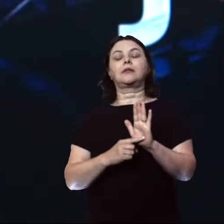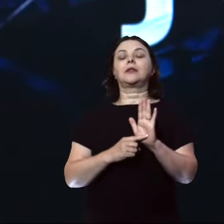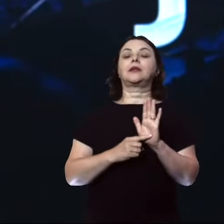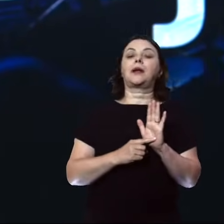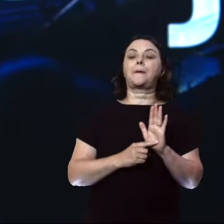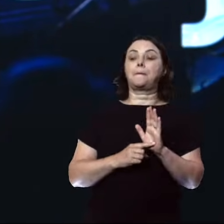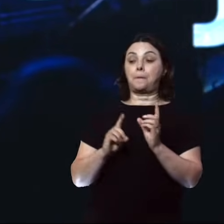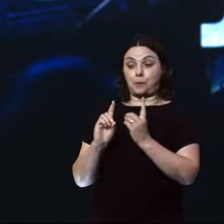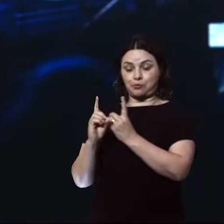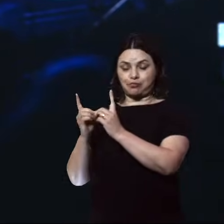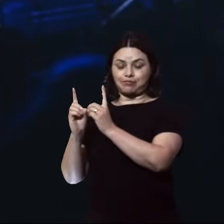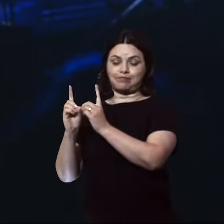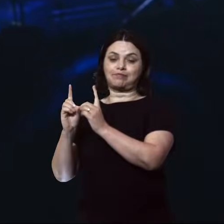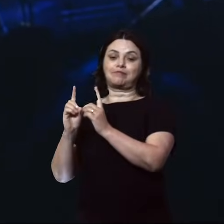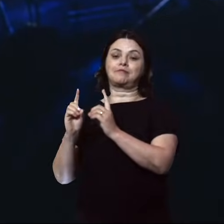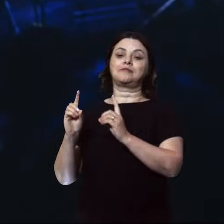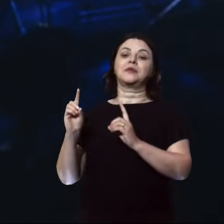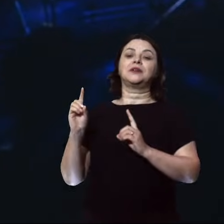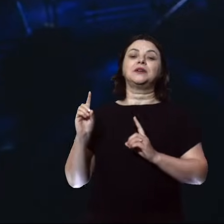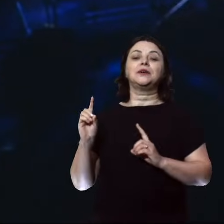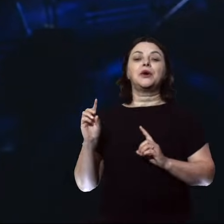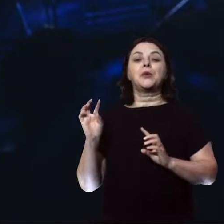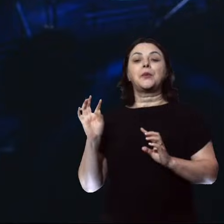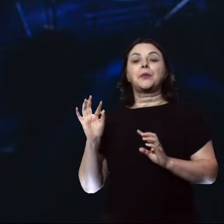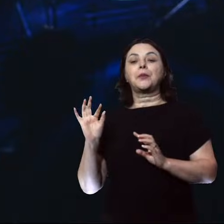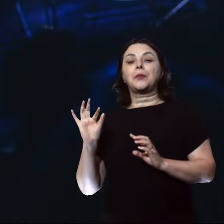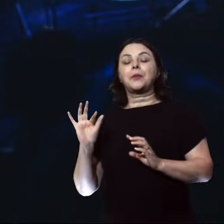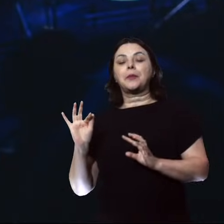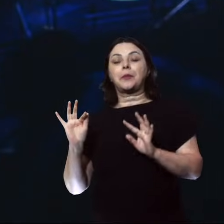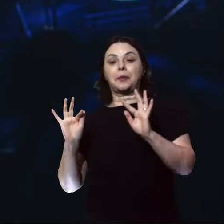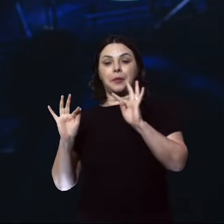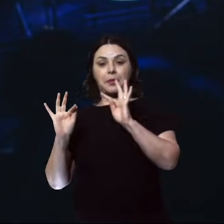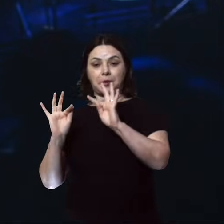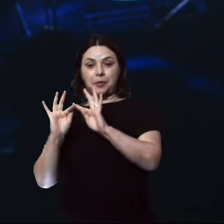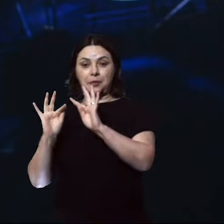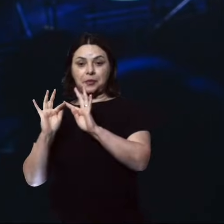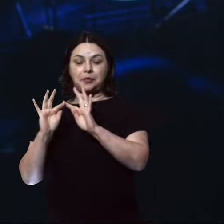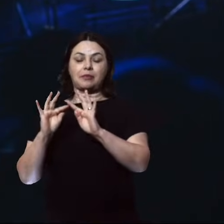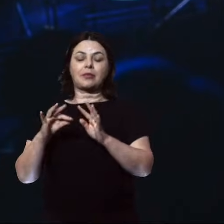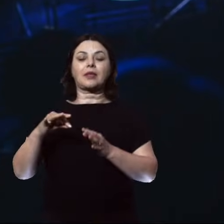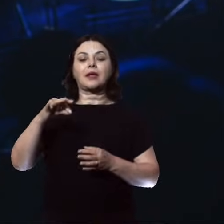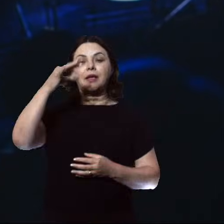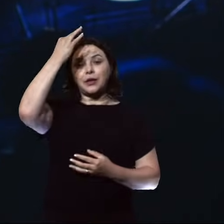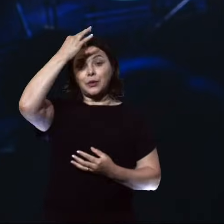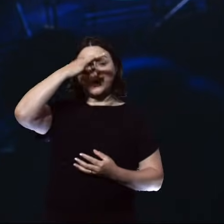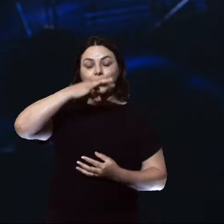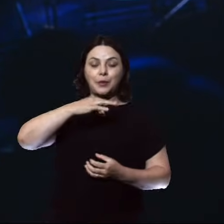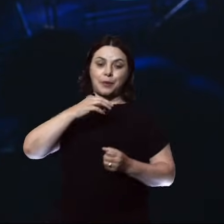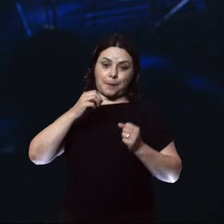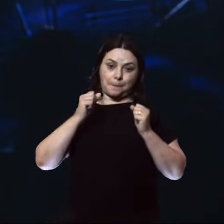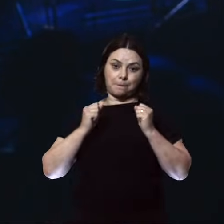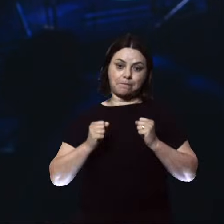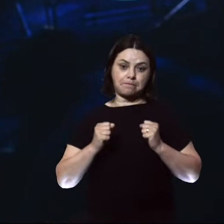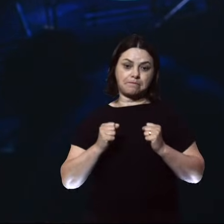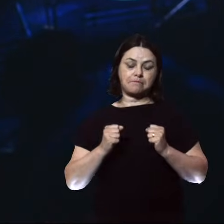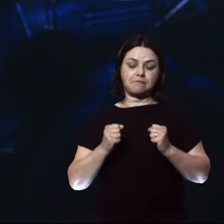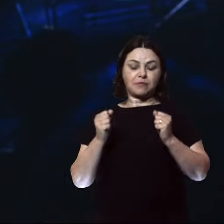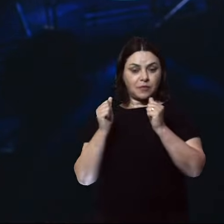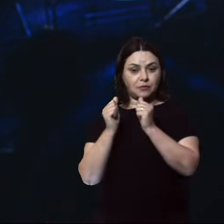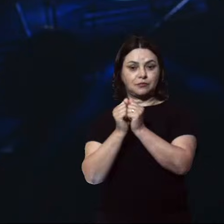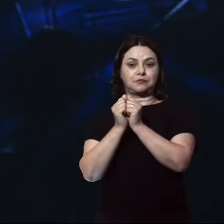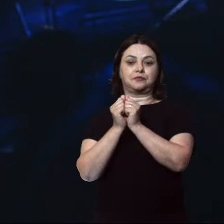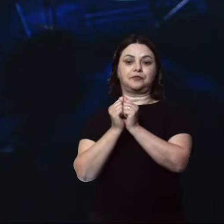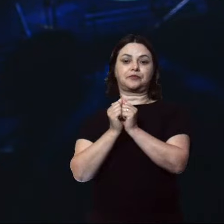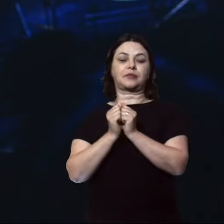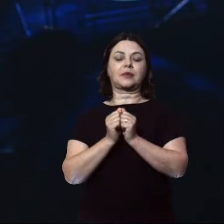acredita muito nisso. Que ele acredita muito que o Espírito de poder está presente com ele. Ele falou isso lá para